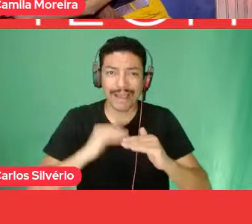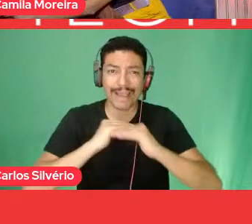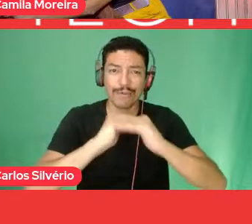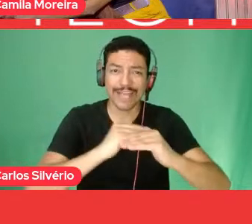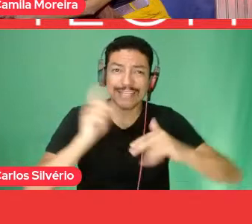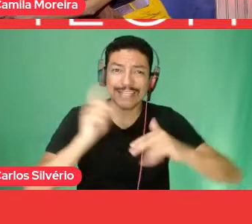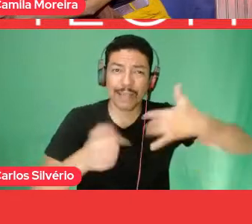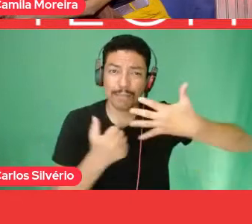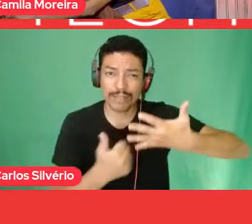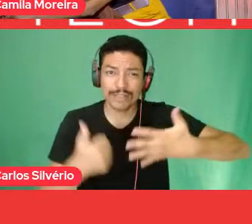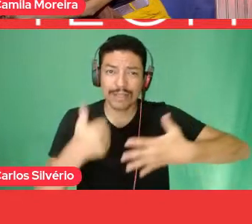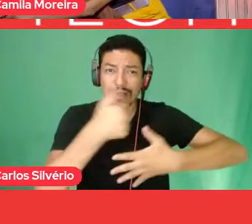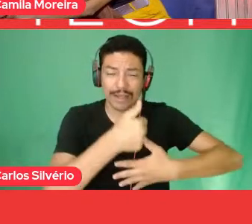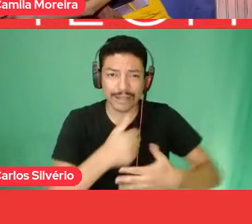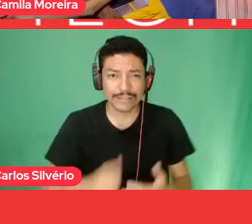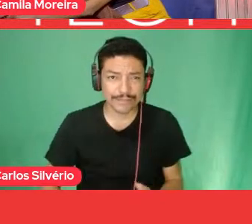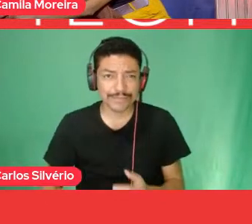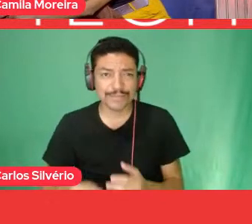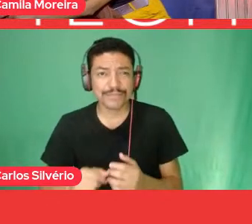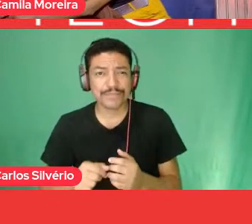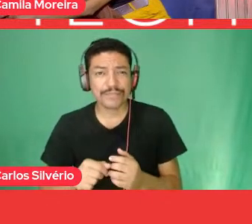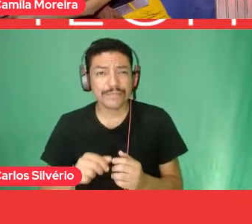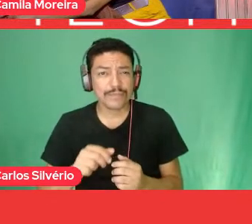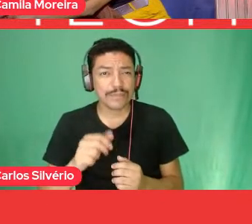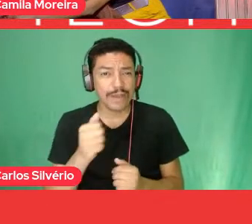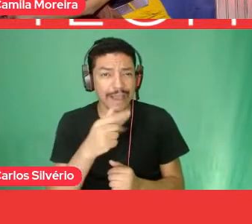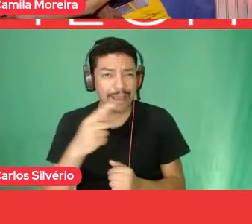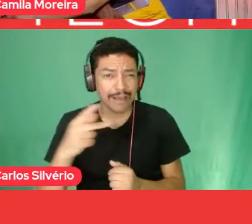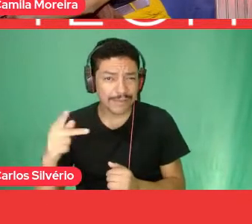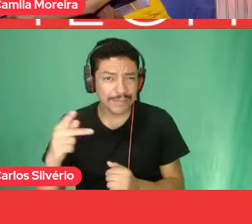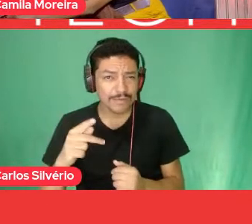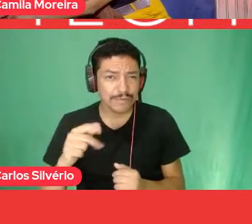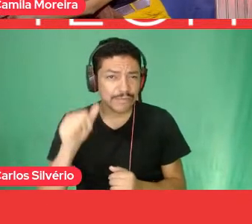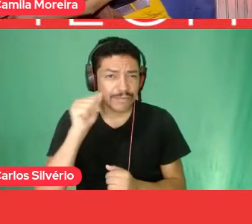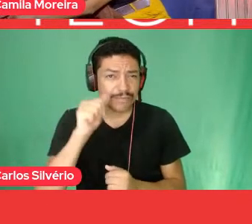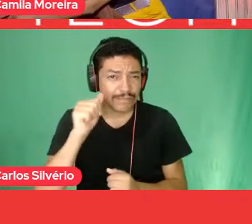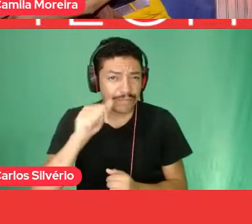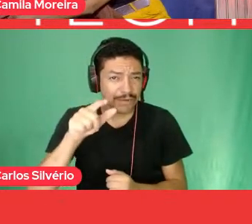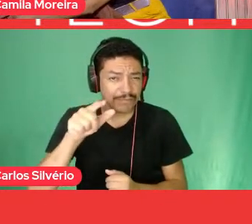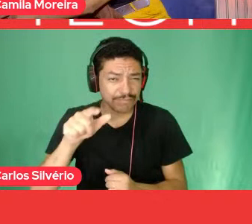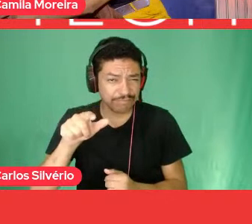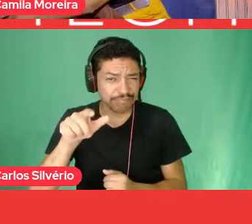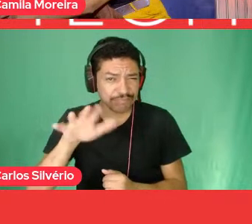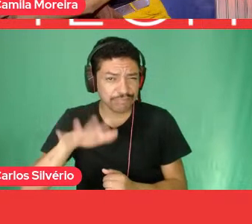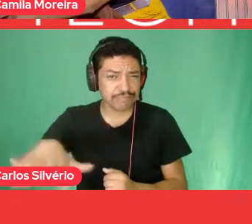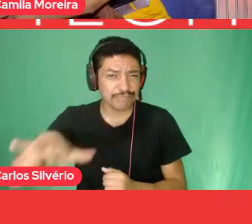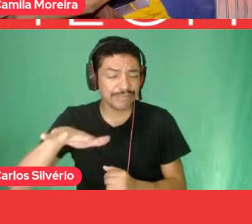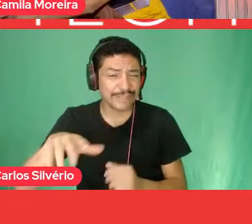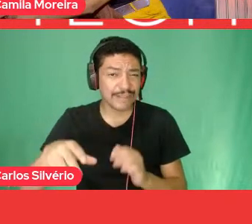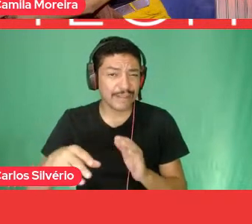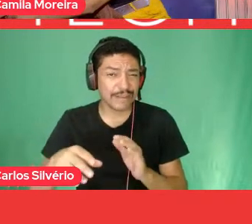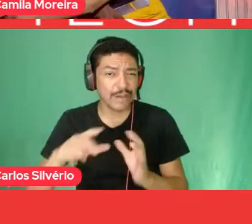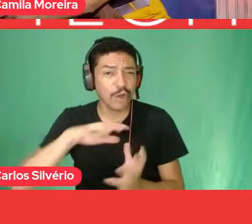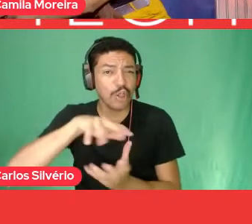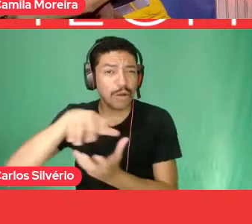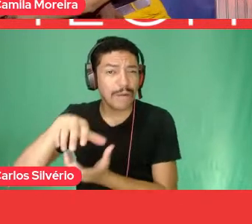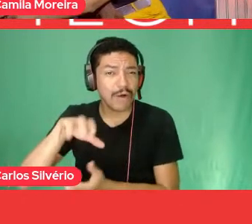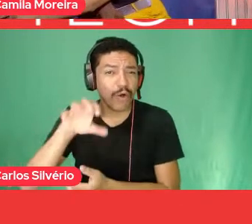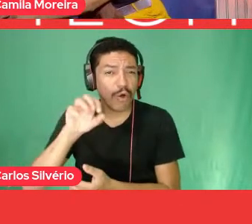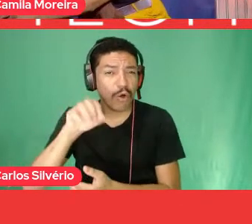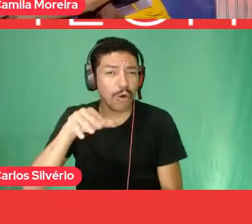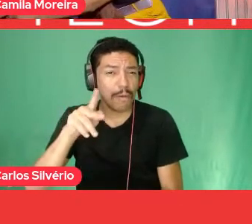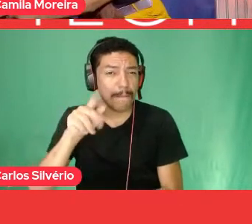as WEPs, Women's Empowerment Principles, e o Global Compact, que é a Agenda ONU 2030, que são os Objetivos